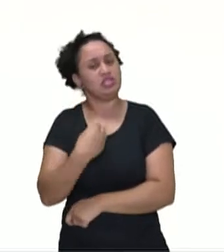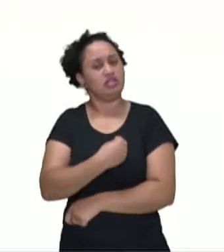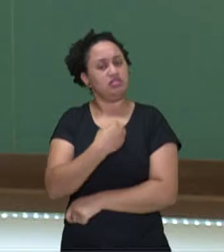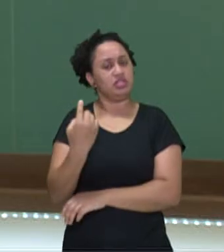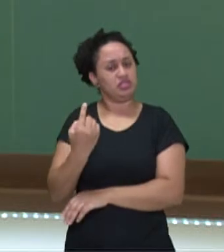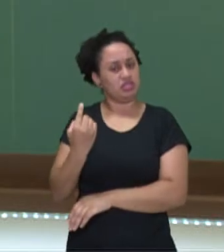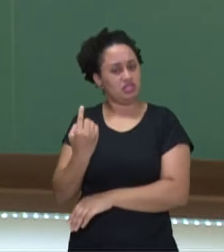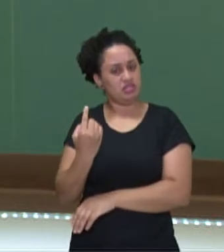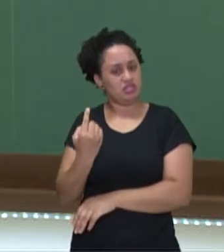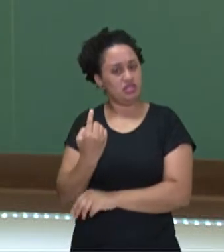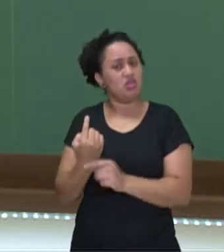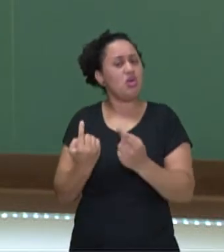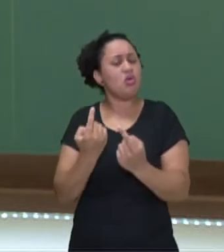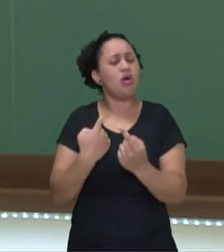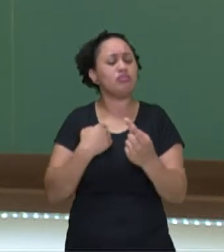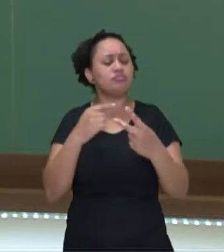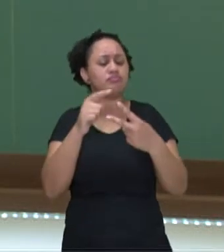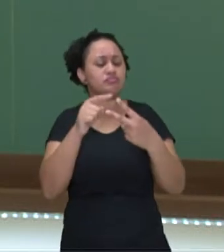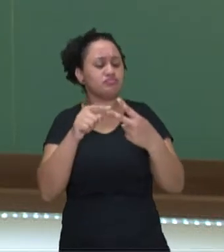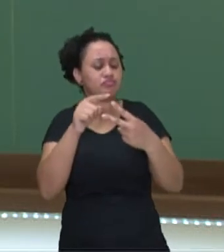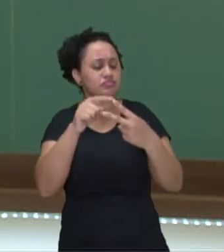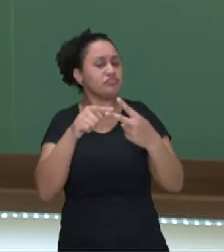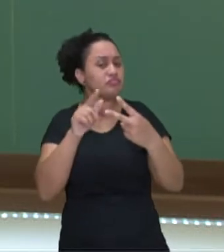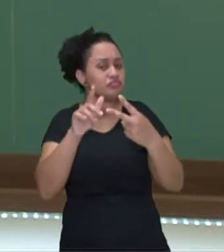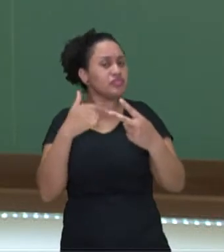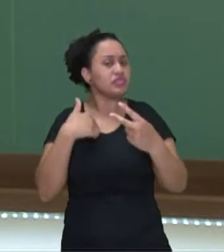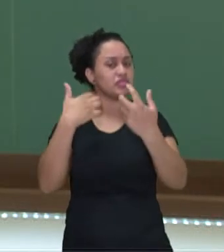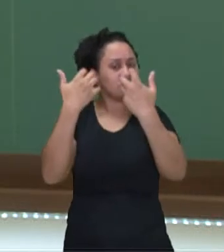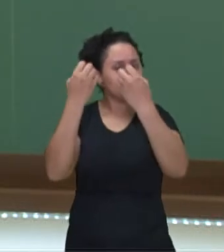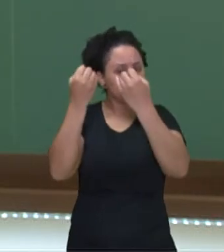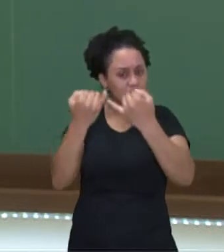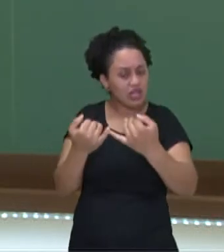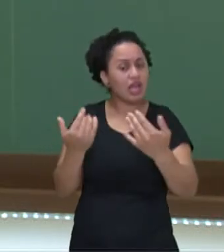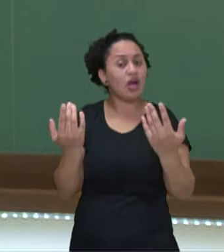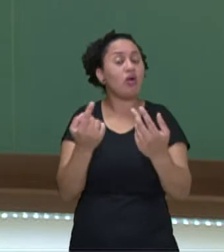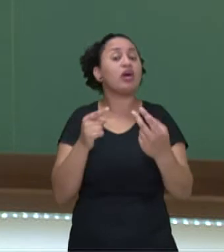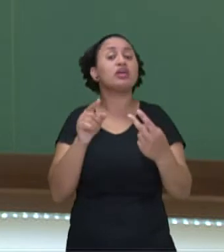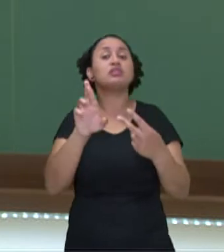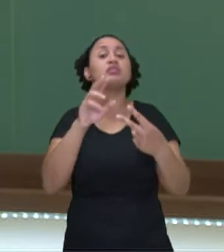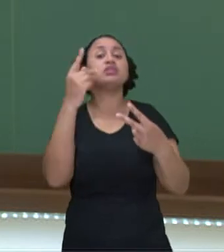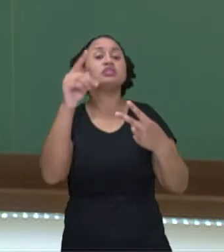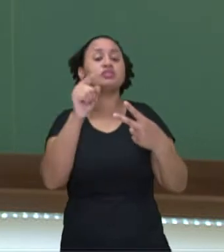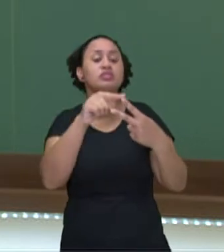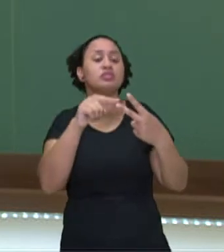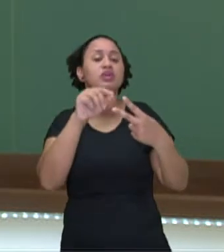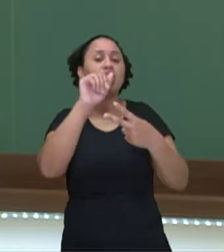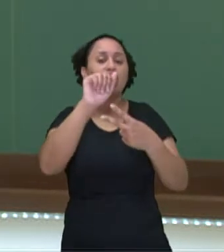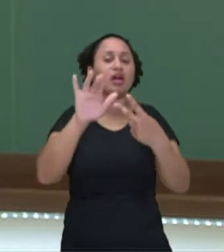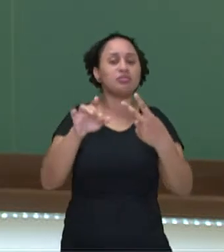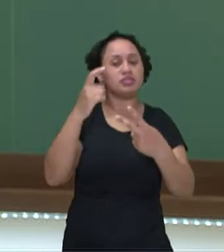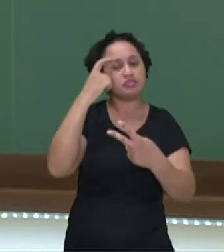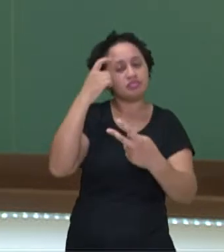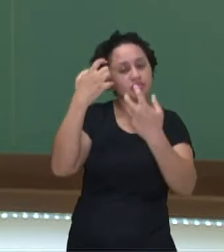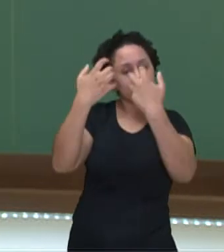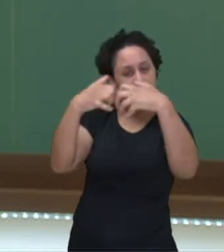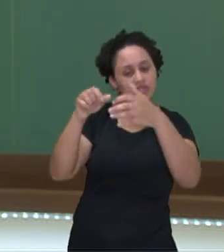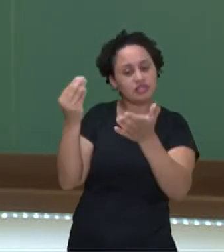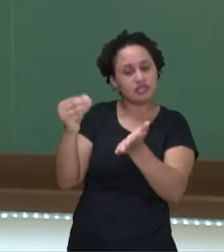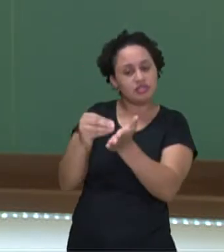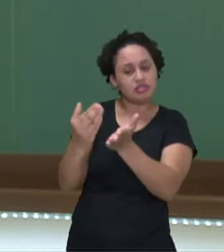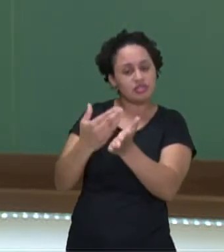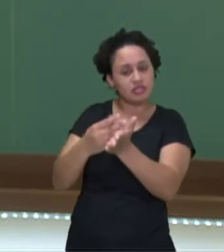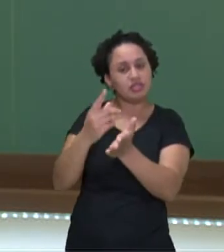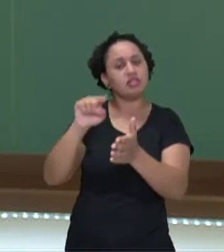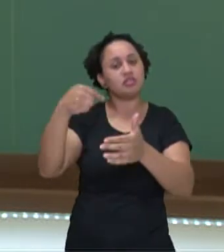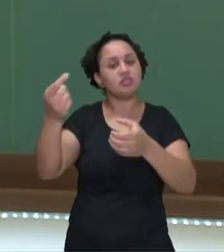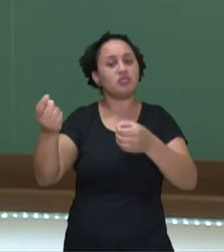aí, a partir dessa reflexão toda que a gente fez até aqui, o que você responderia? Pense aí, responda no seu caderno, daqui a